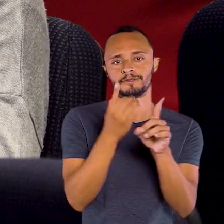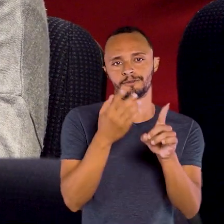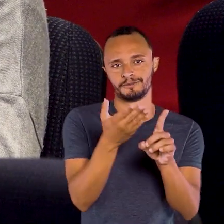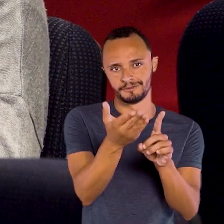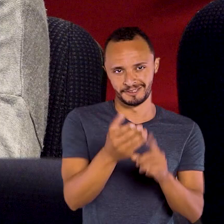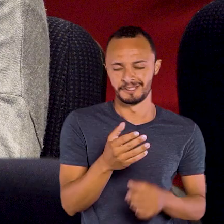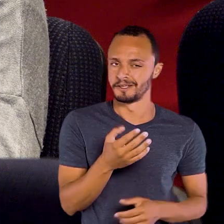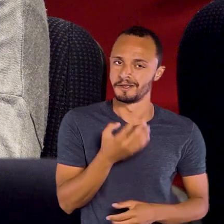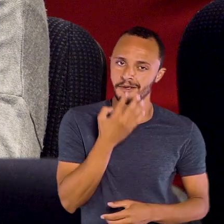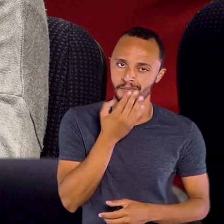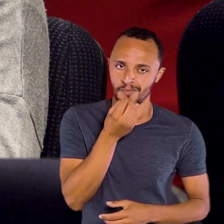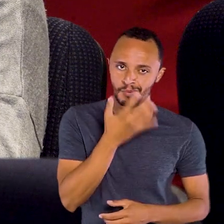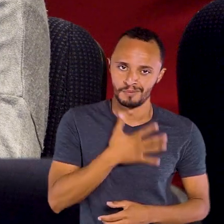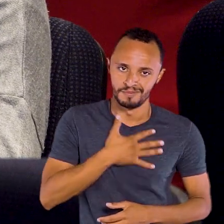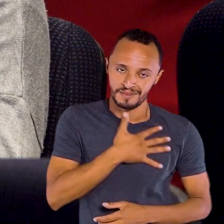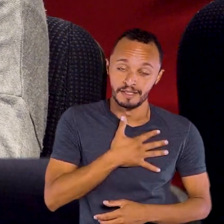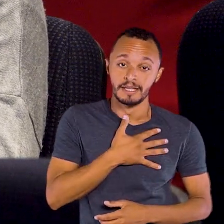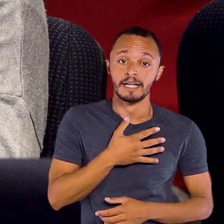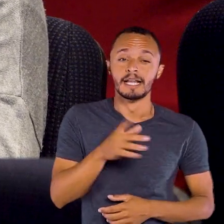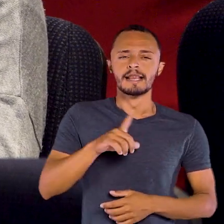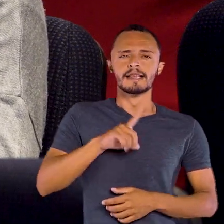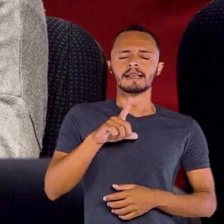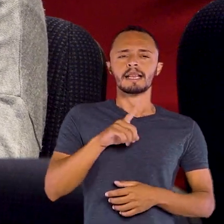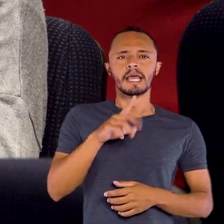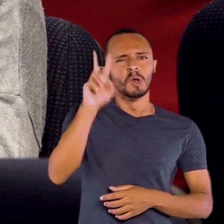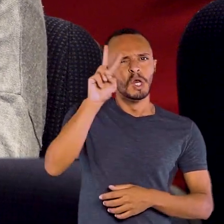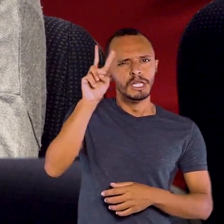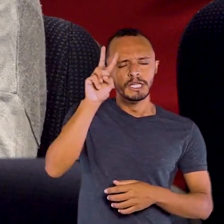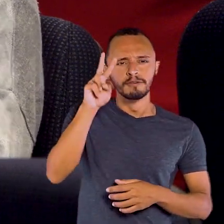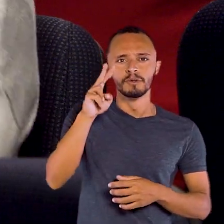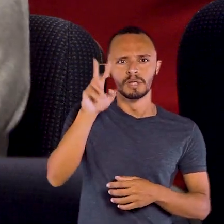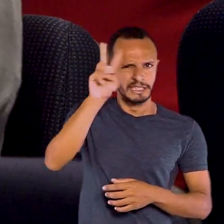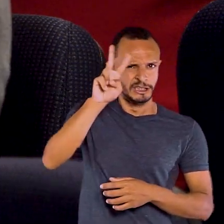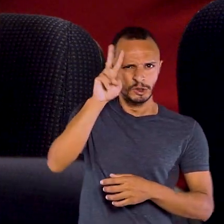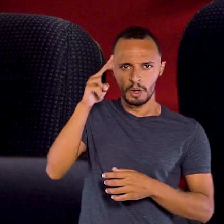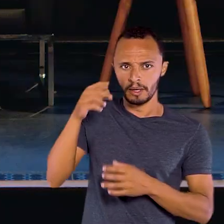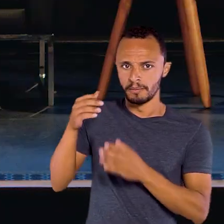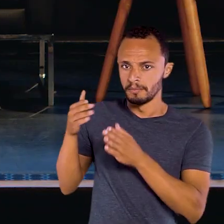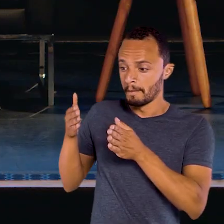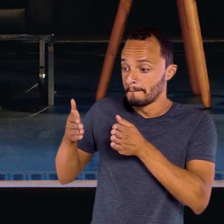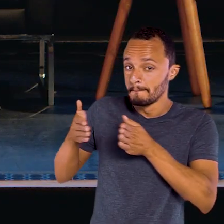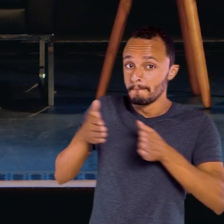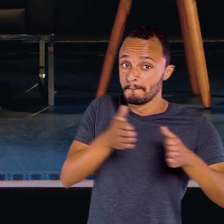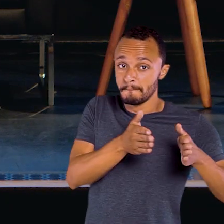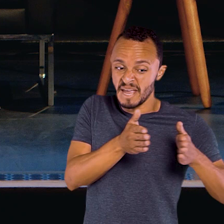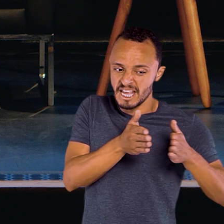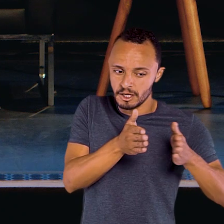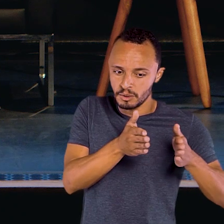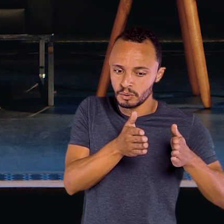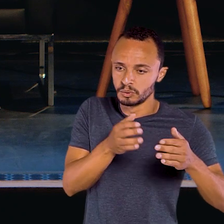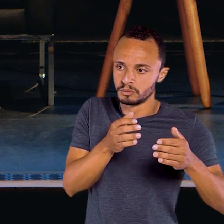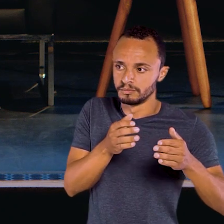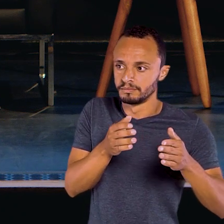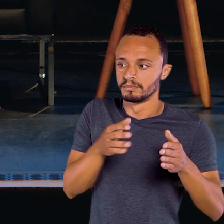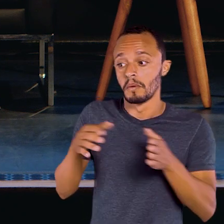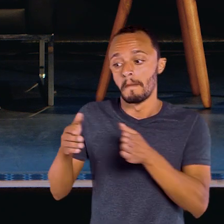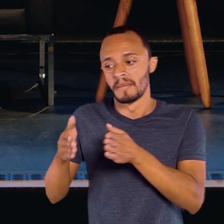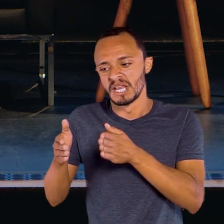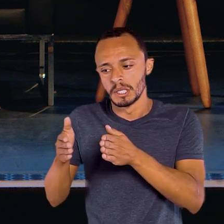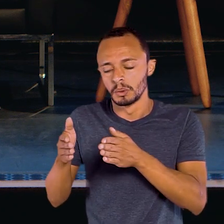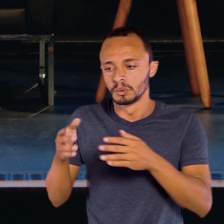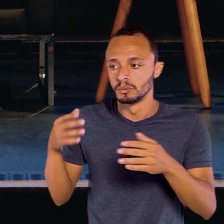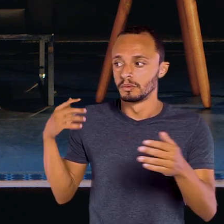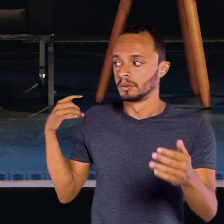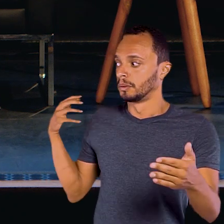lê-los numa ordem cronológica ou não necessariamente? Não necessariamente, né? Eu acho que isso é uma